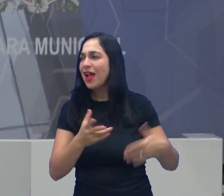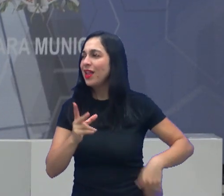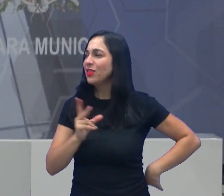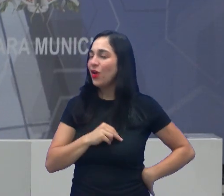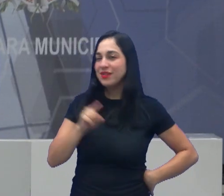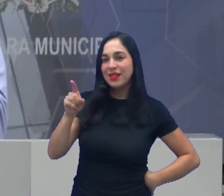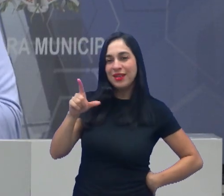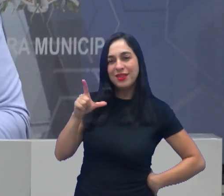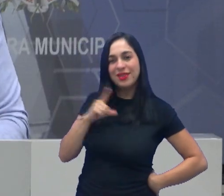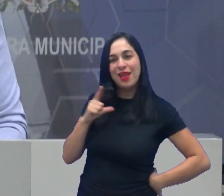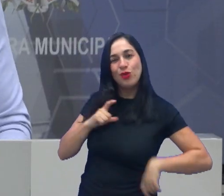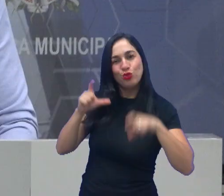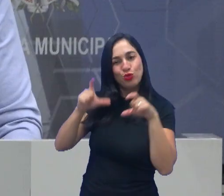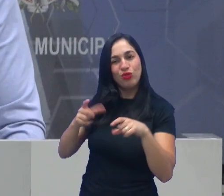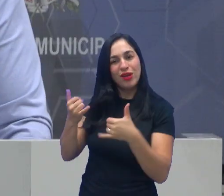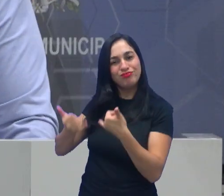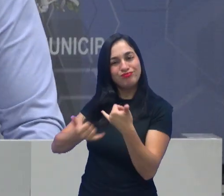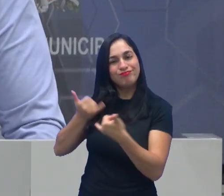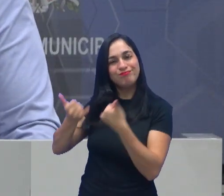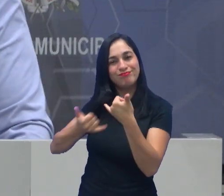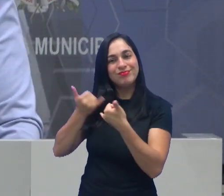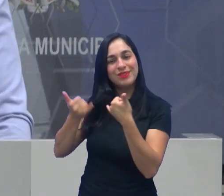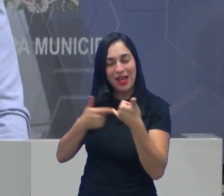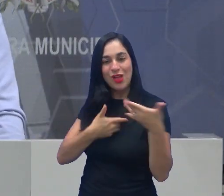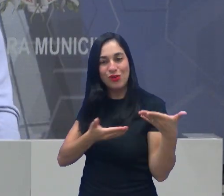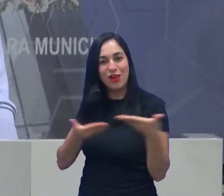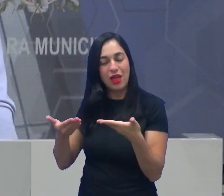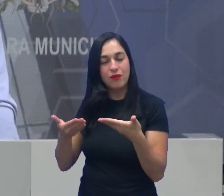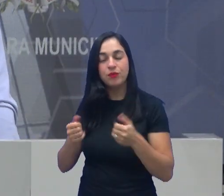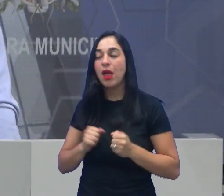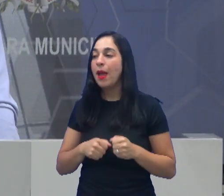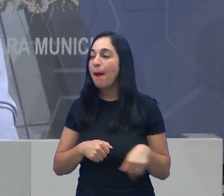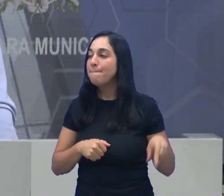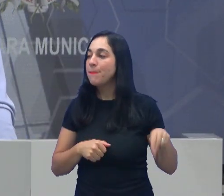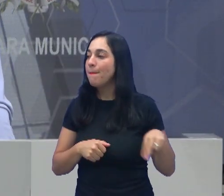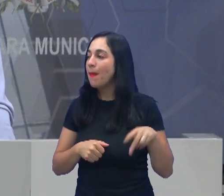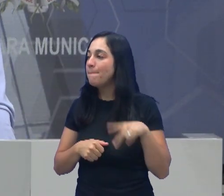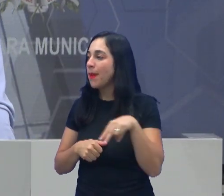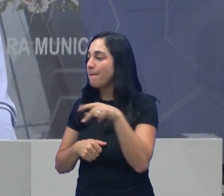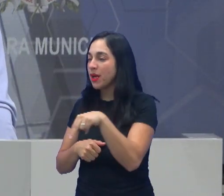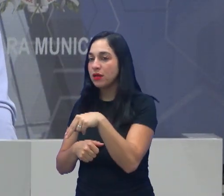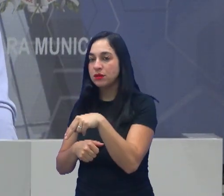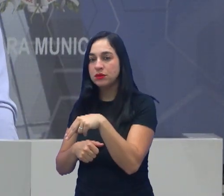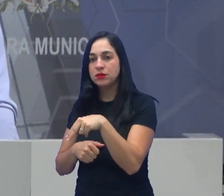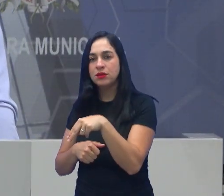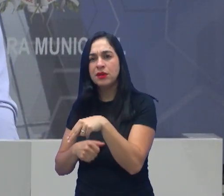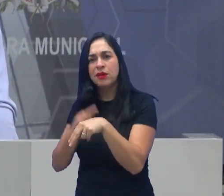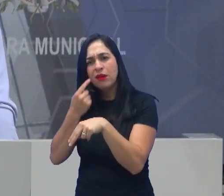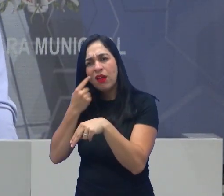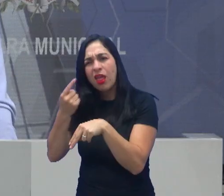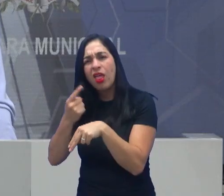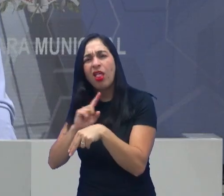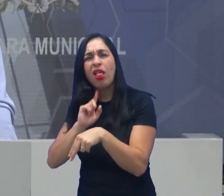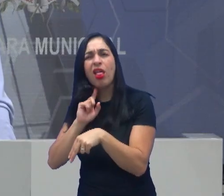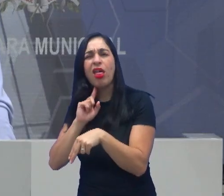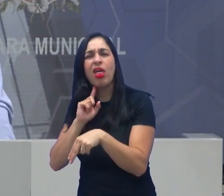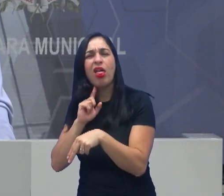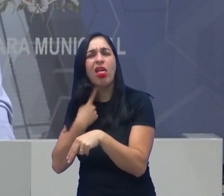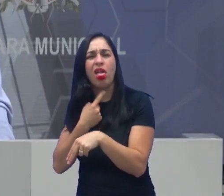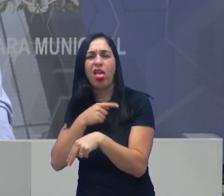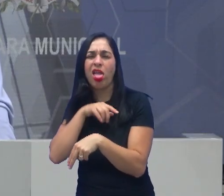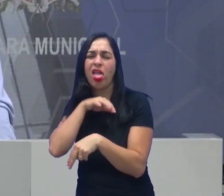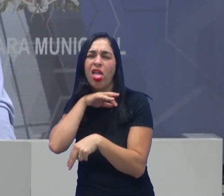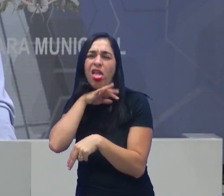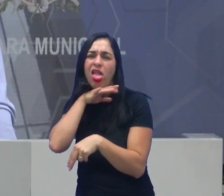ali, eu vou levar a criançada ali no parquinho. Quando ele chega no parquinho, encontra a areia contaminada,